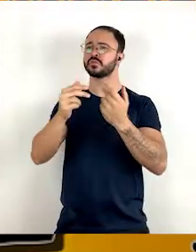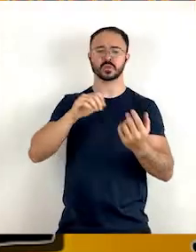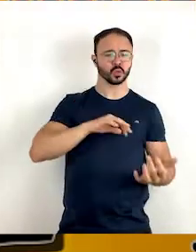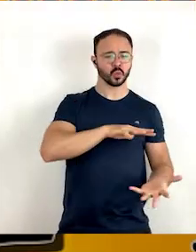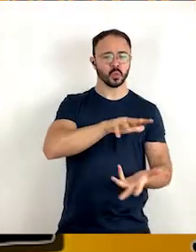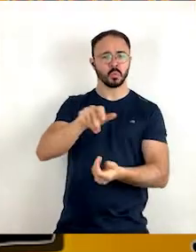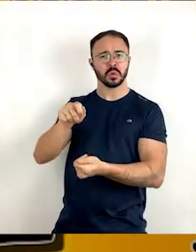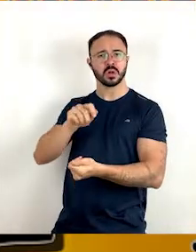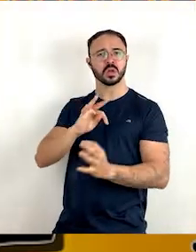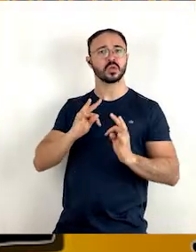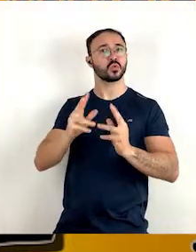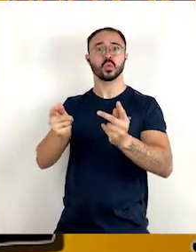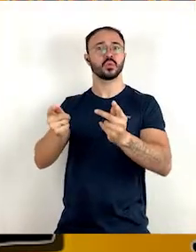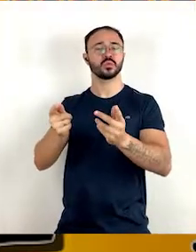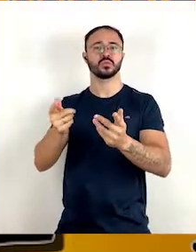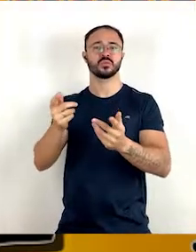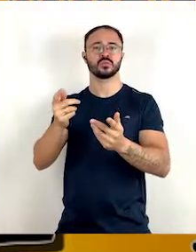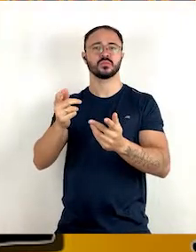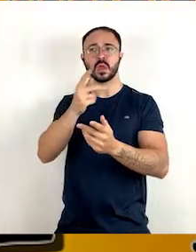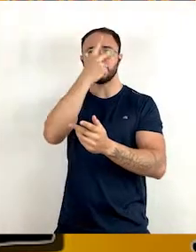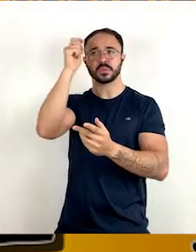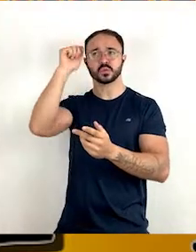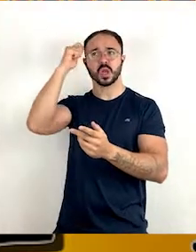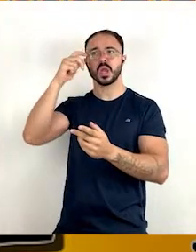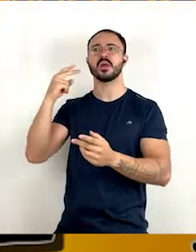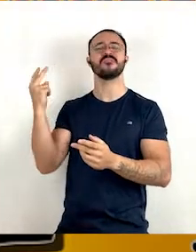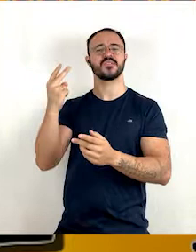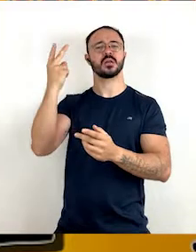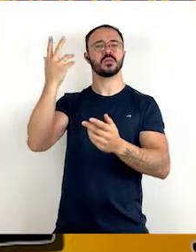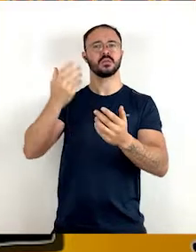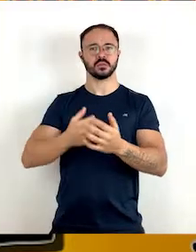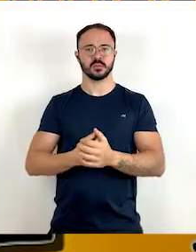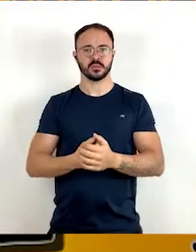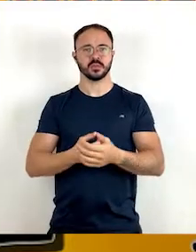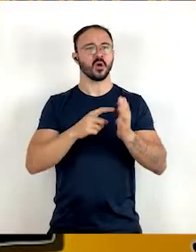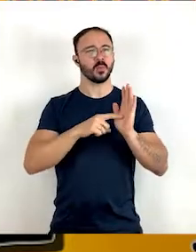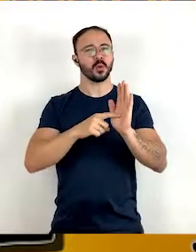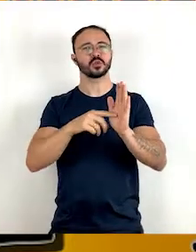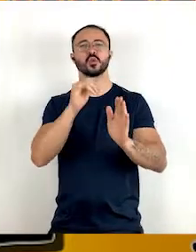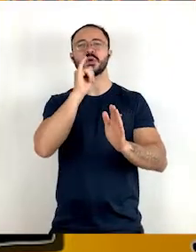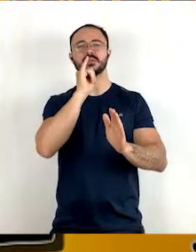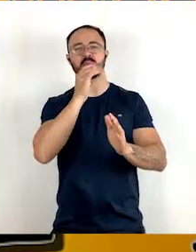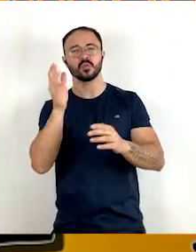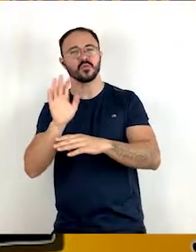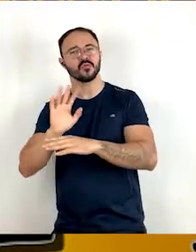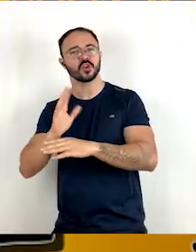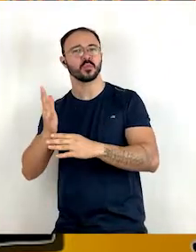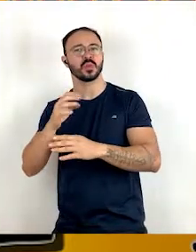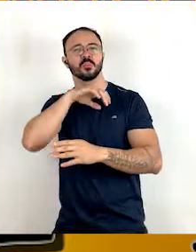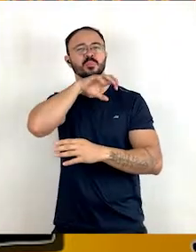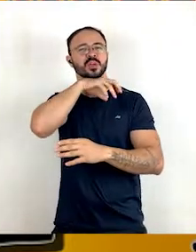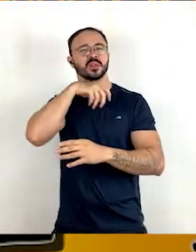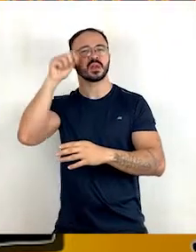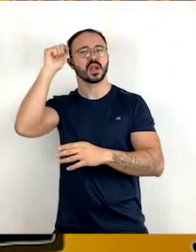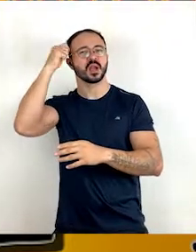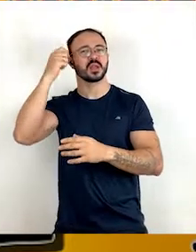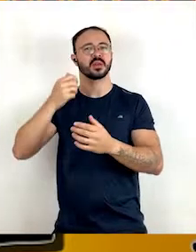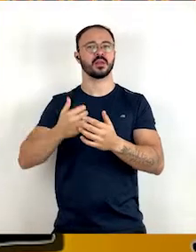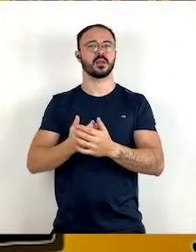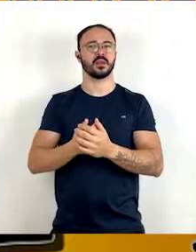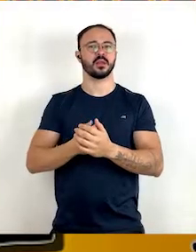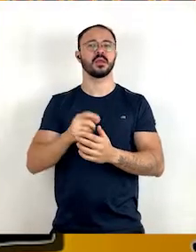o planeta de forma geral. Então, falar de trazer esse exemplo, né, do filme Pantera